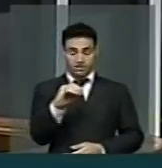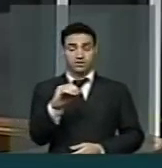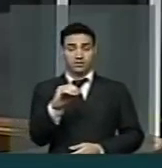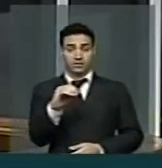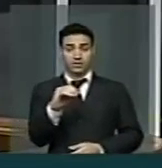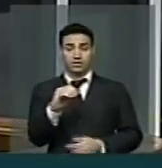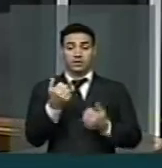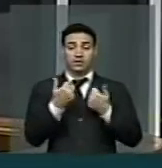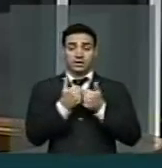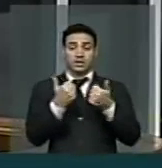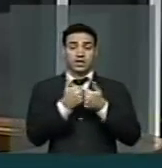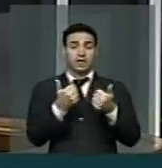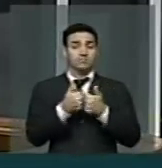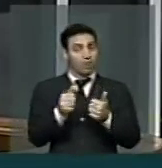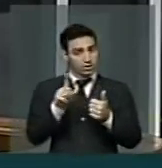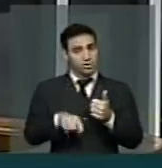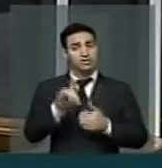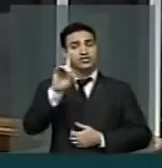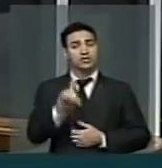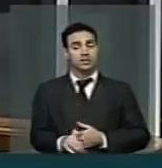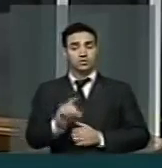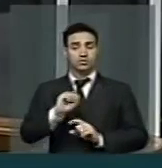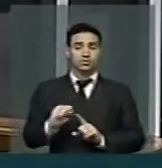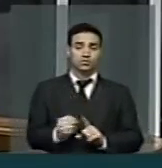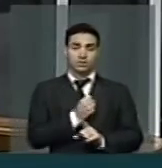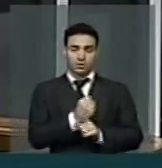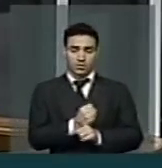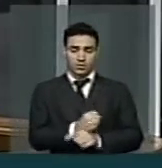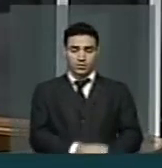transporte como um direito social.